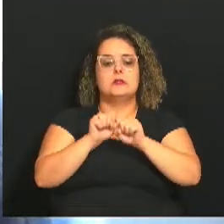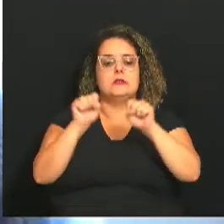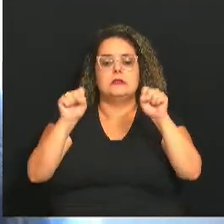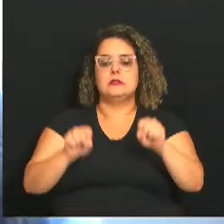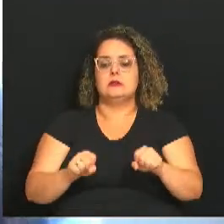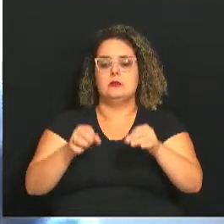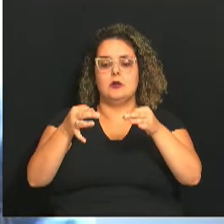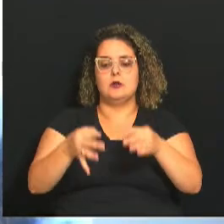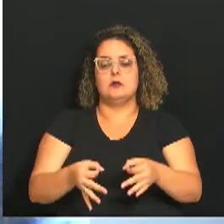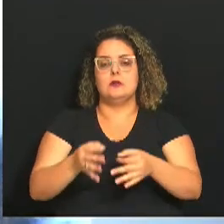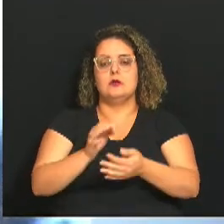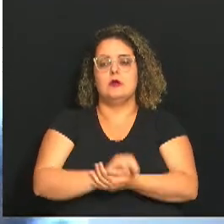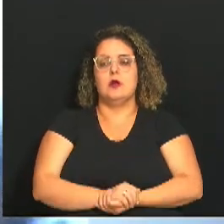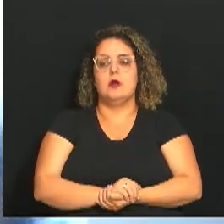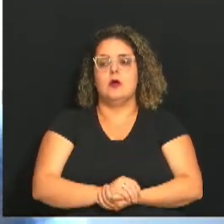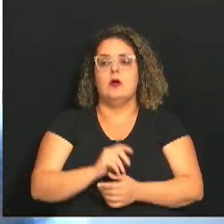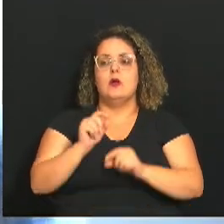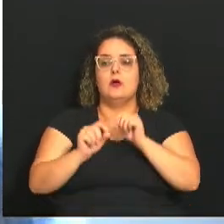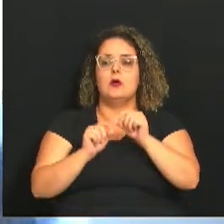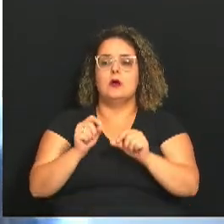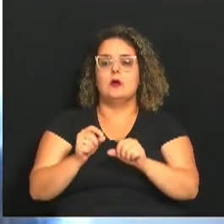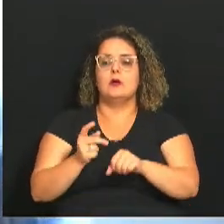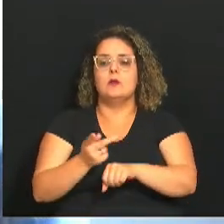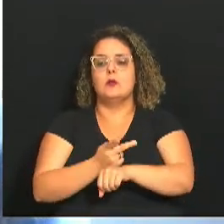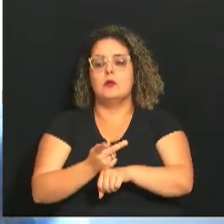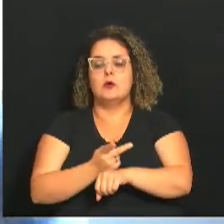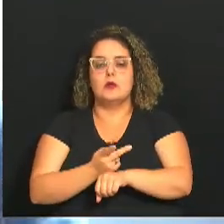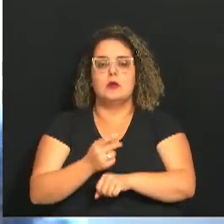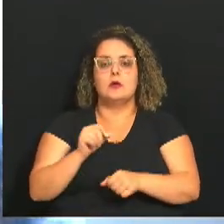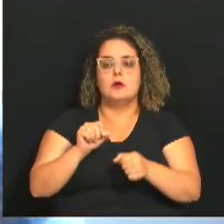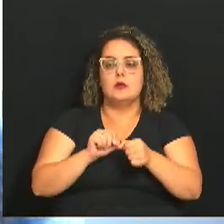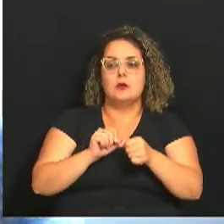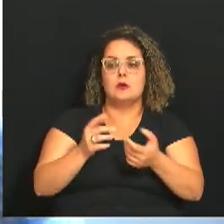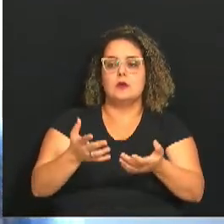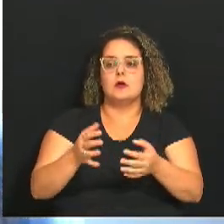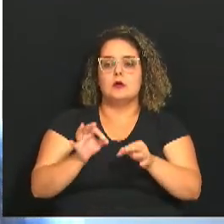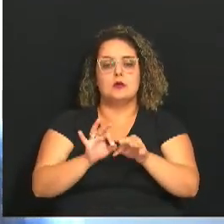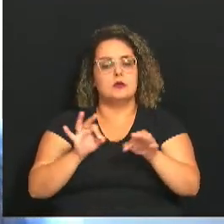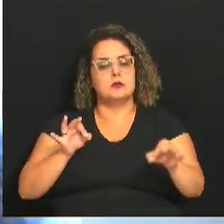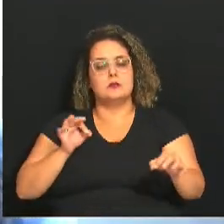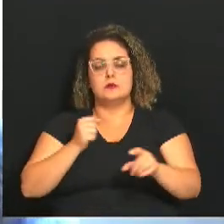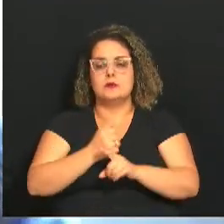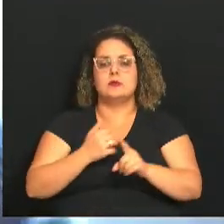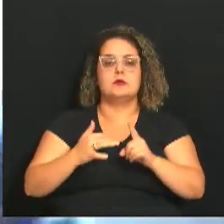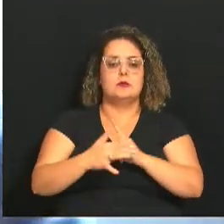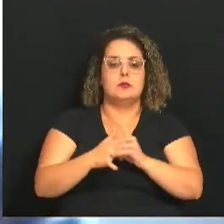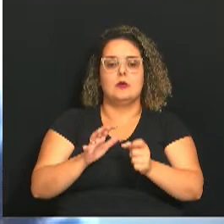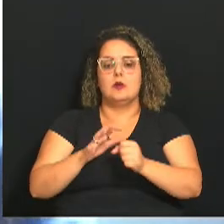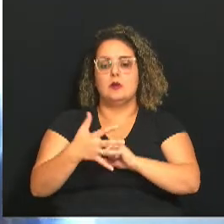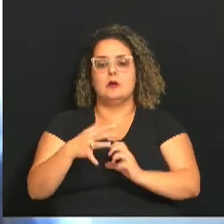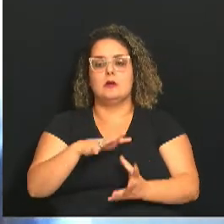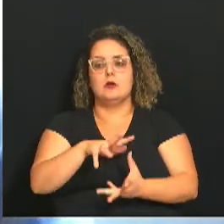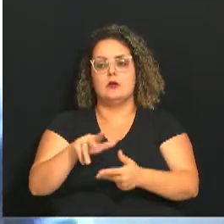gente tem procurado fazer, ainda mais nesse período, né, de distanciamento social, pandemia, que agora a gente já está